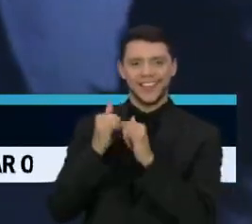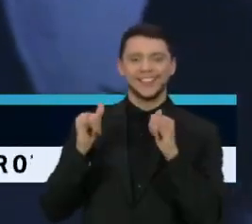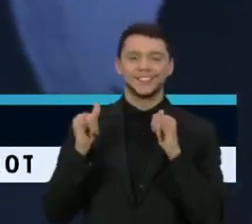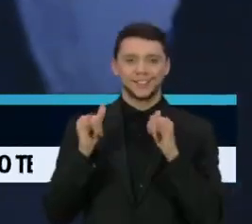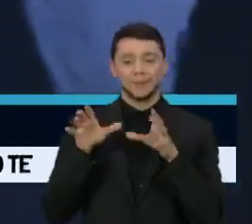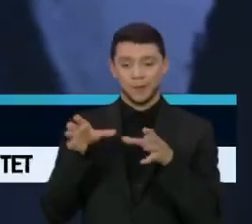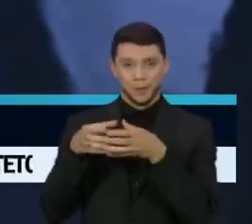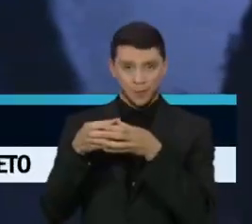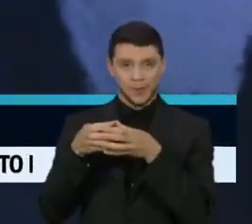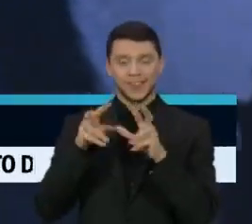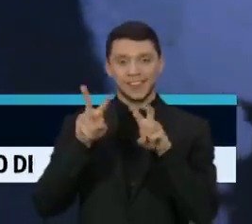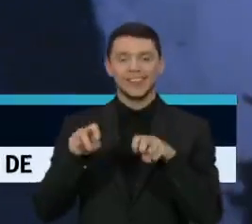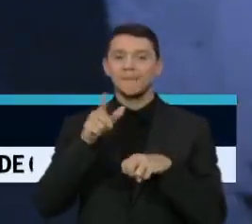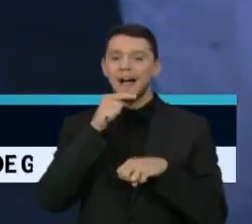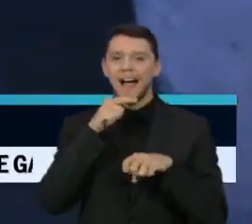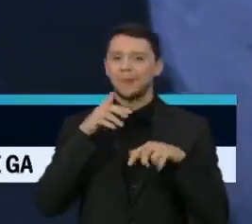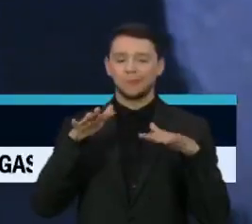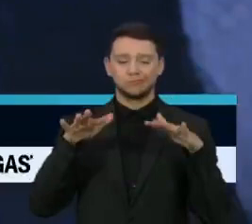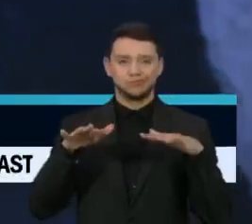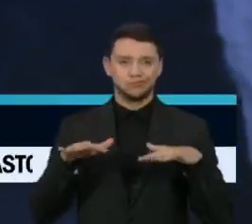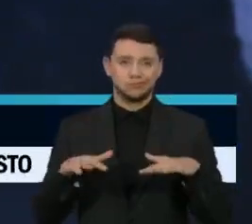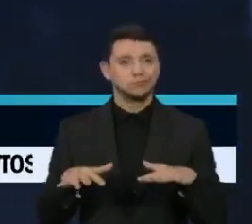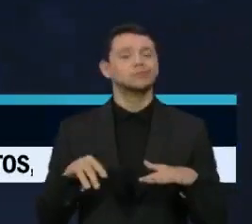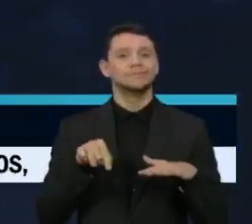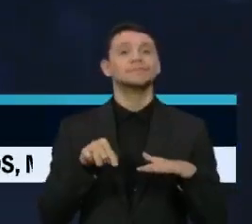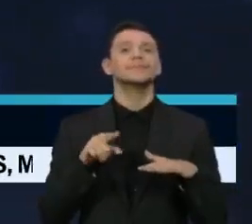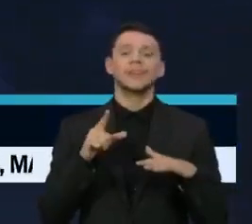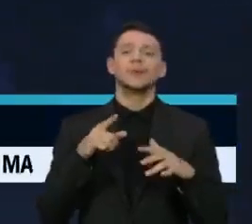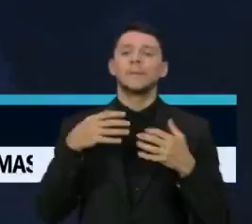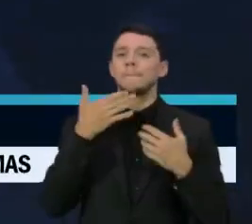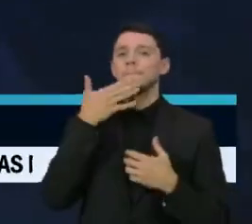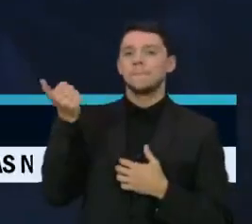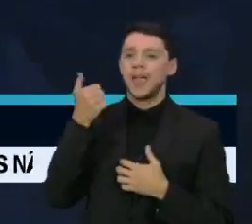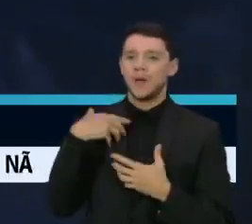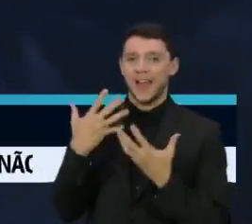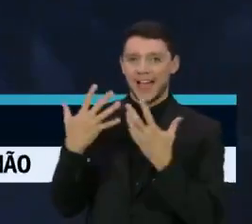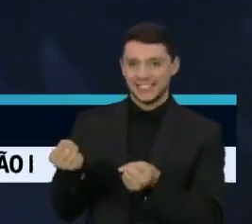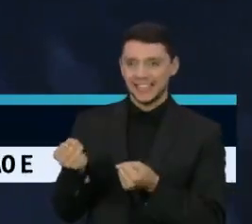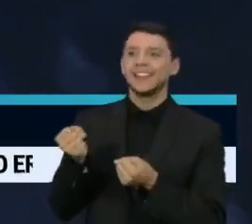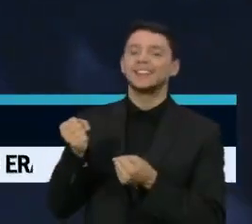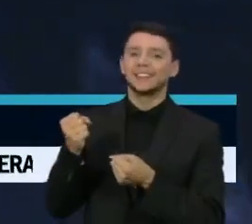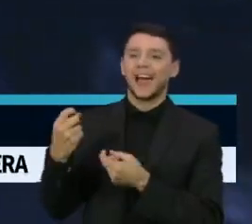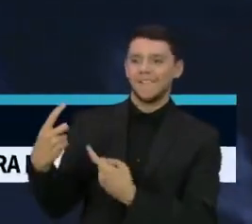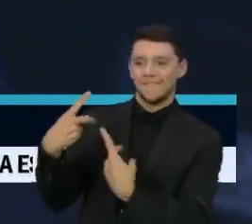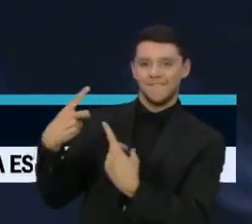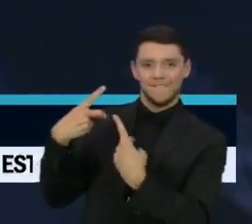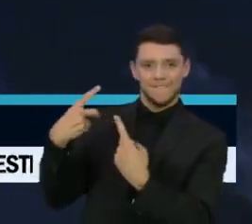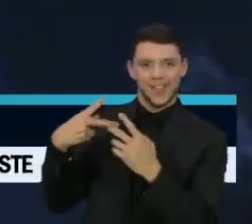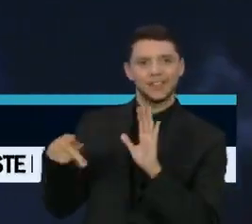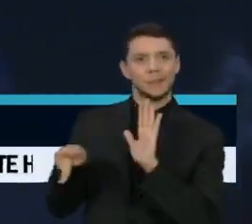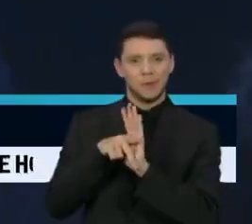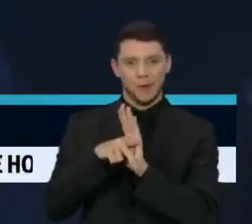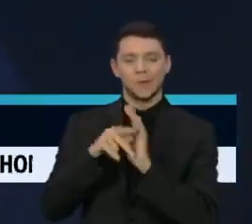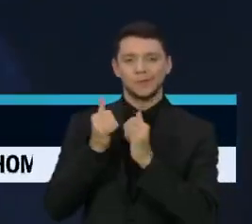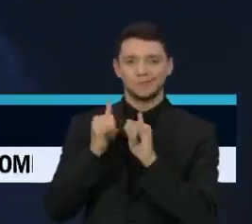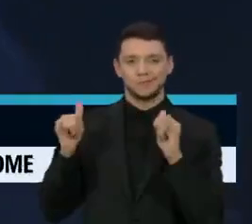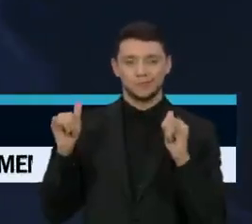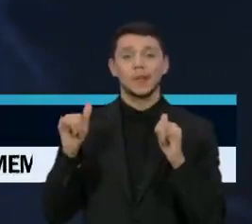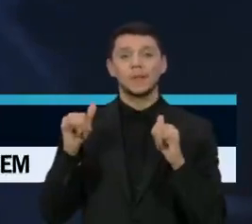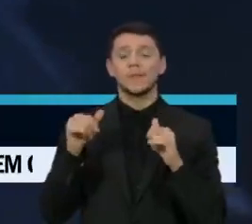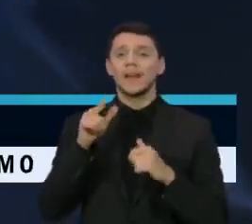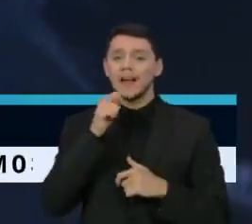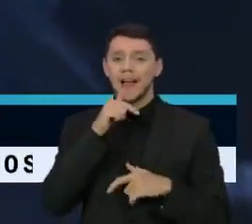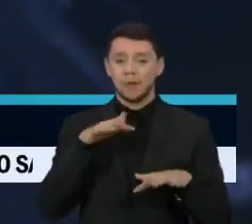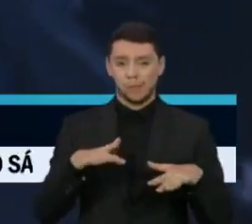comitê com o cenário hídrico incerto é mais adequado aceitar as ofertas de importação semanais os níveis do reservatório nos